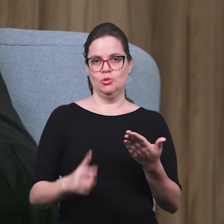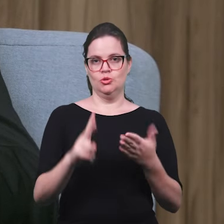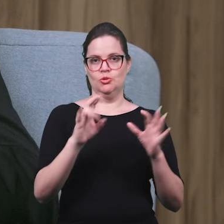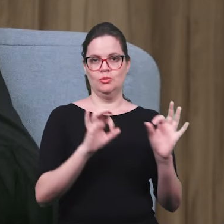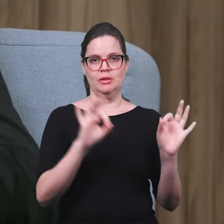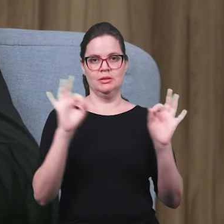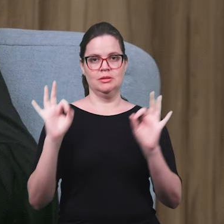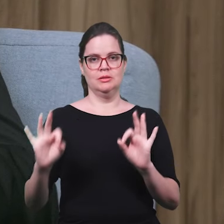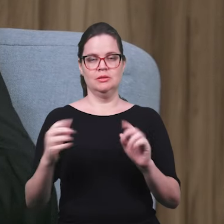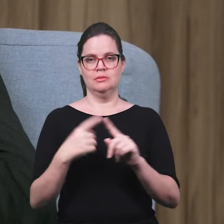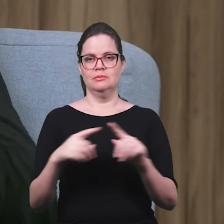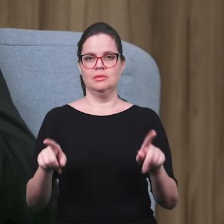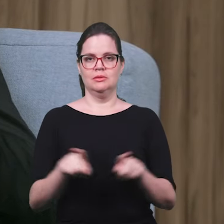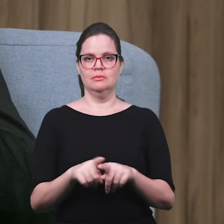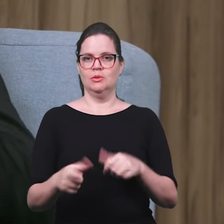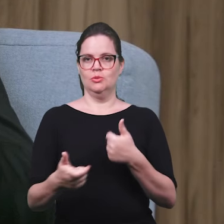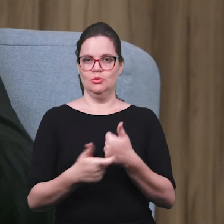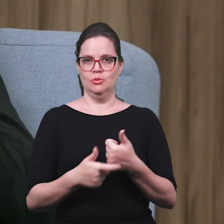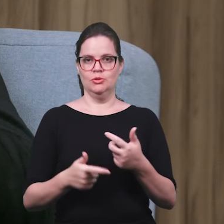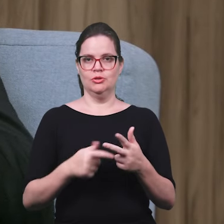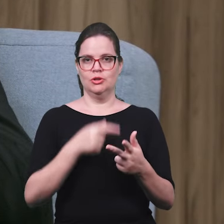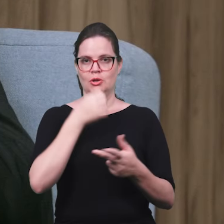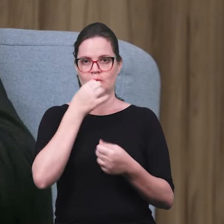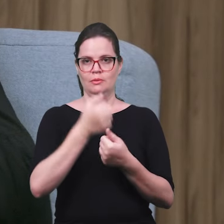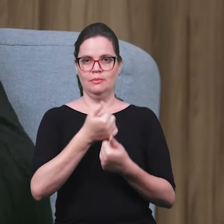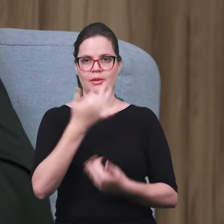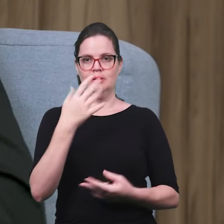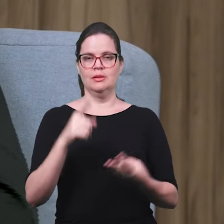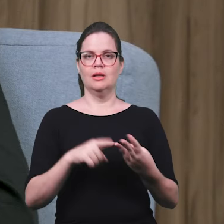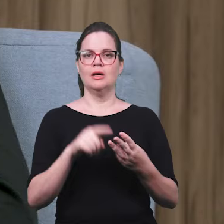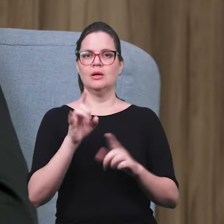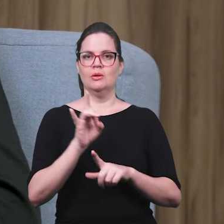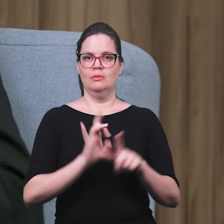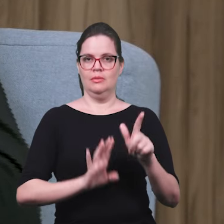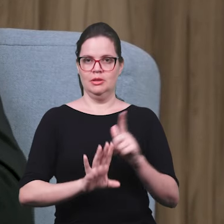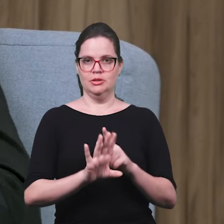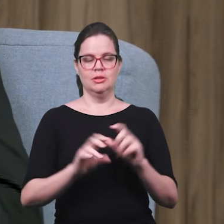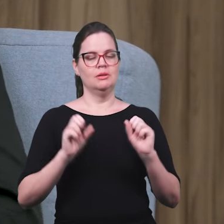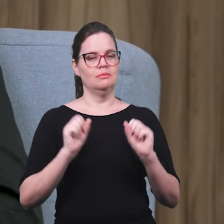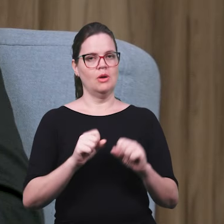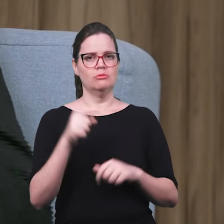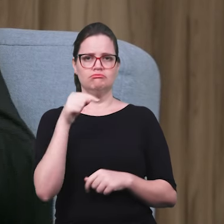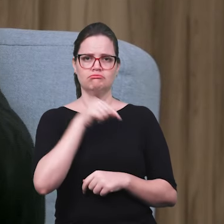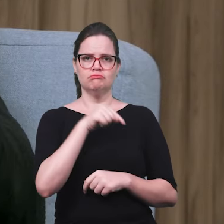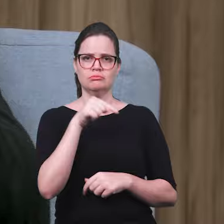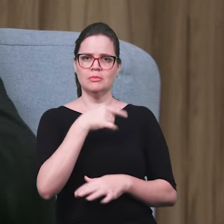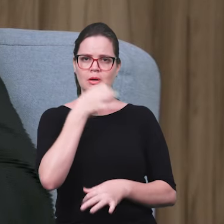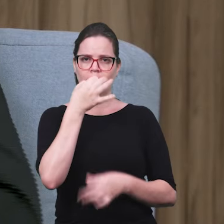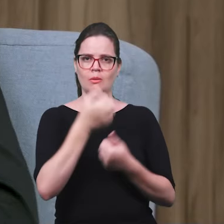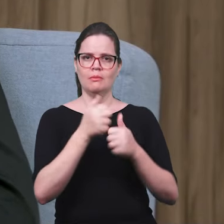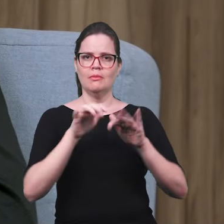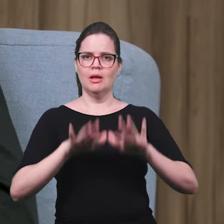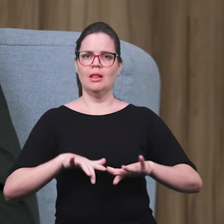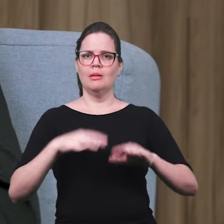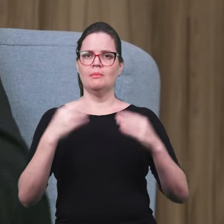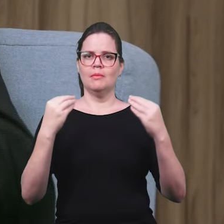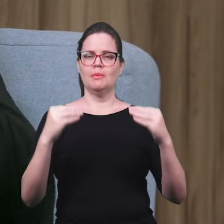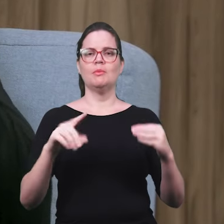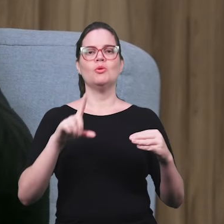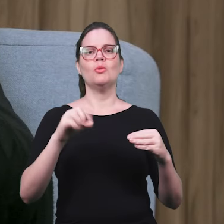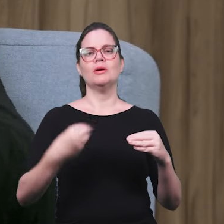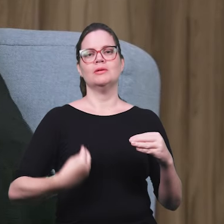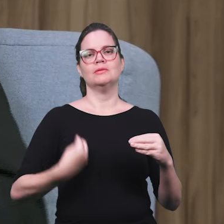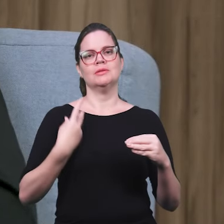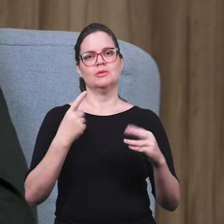continuar assistindo, mas curtir, comentar e compartilhar. Deixe seu comentário, fala da sua experiência que você vive lá na sua